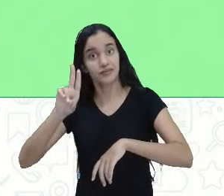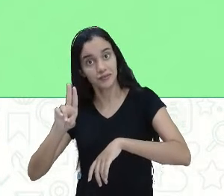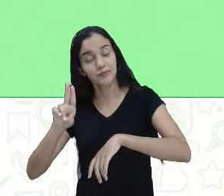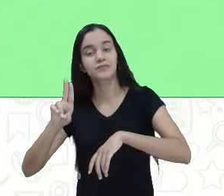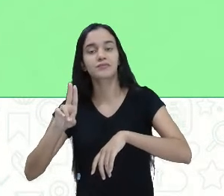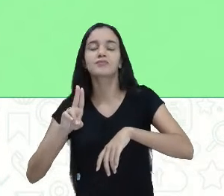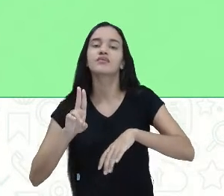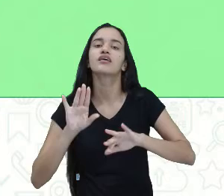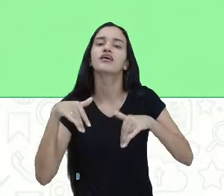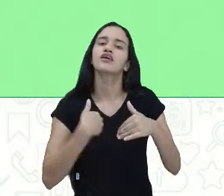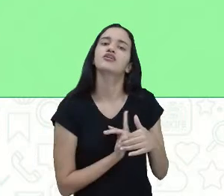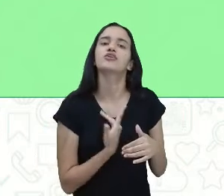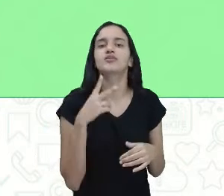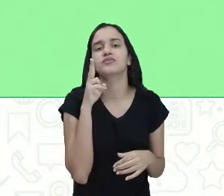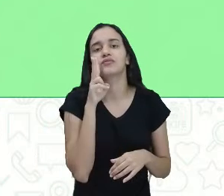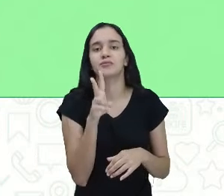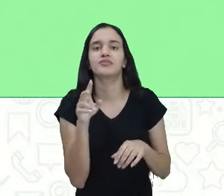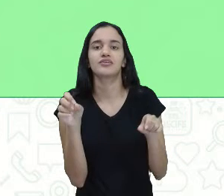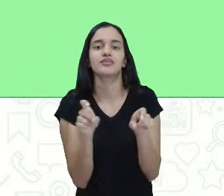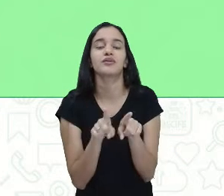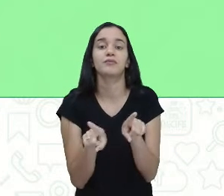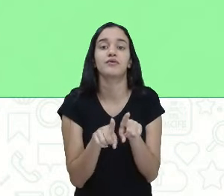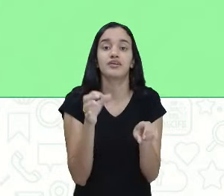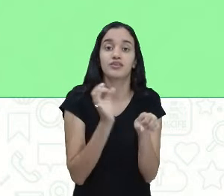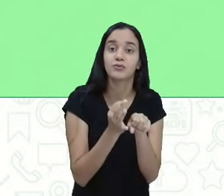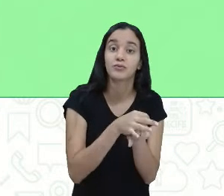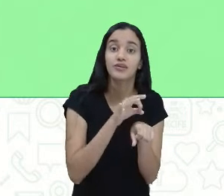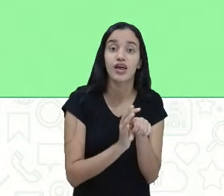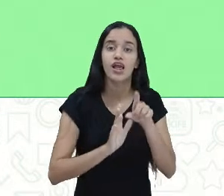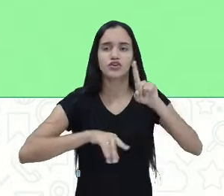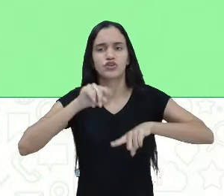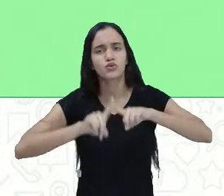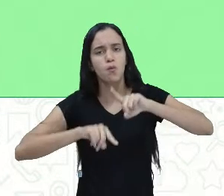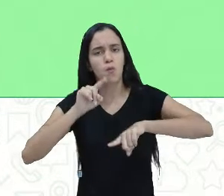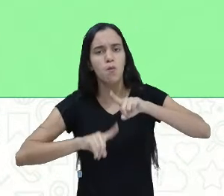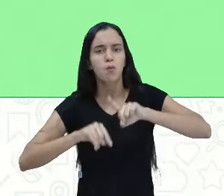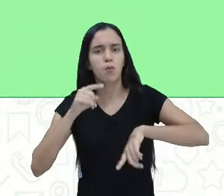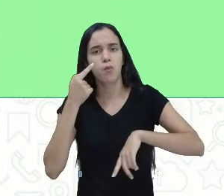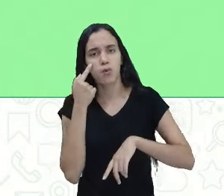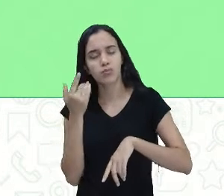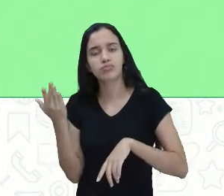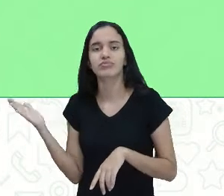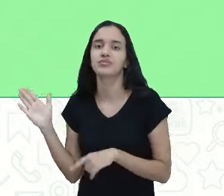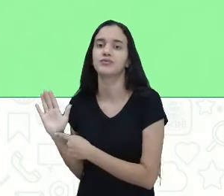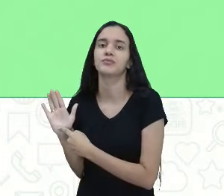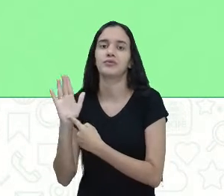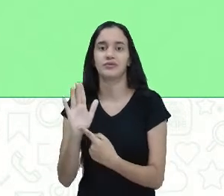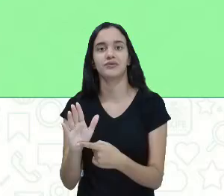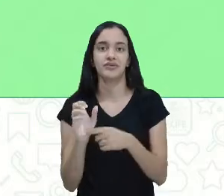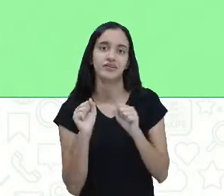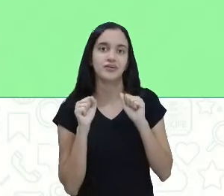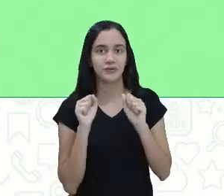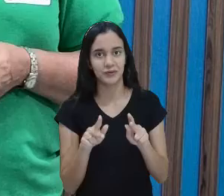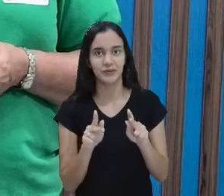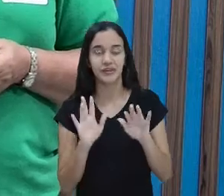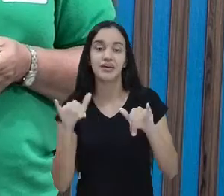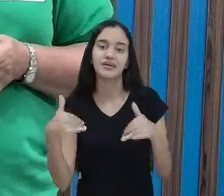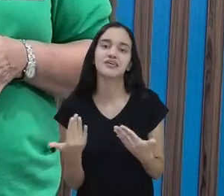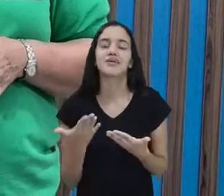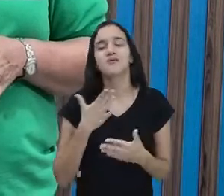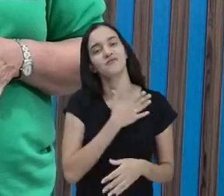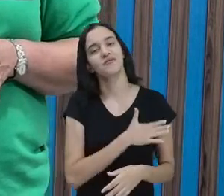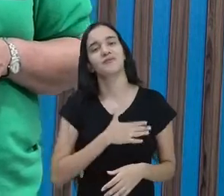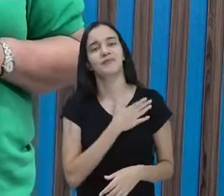unidade. Vimos as moedas, né, e vimos esses produtos aí que eu coloquei, tá bom? Gente,